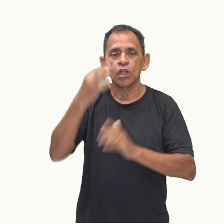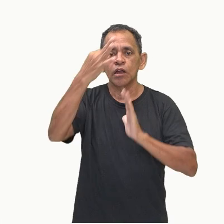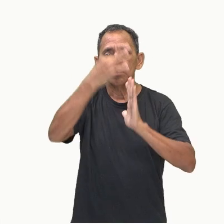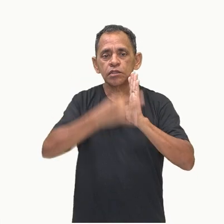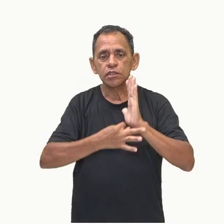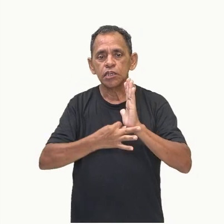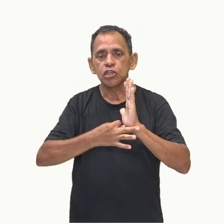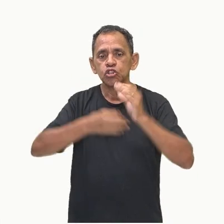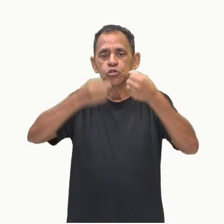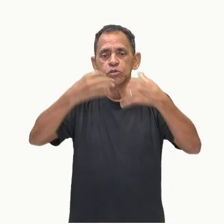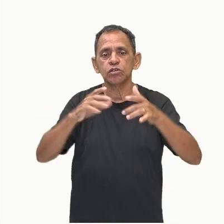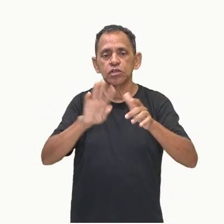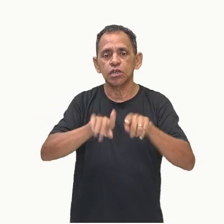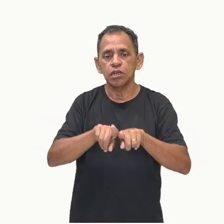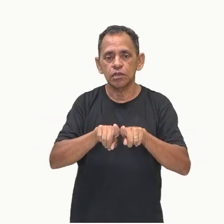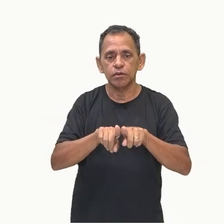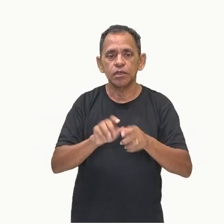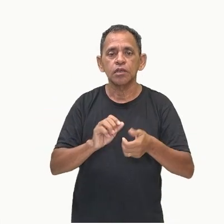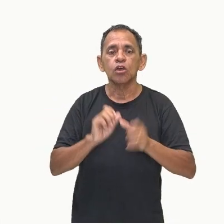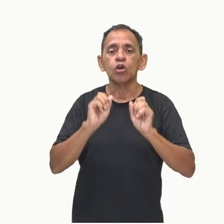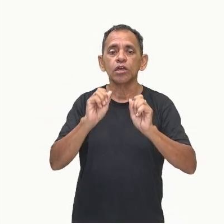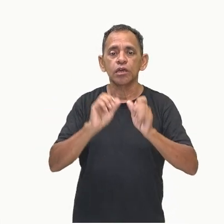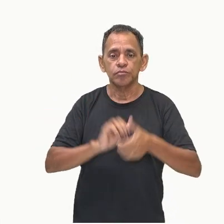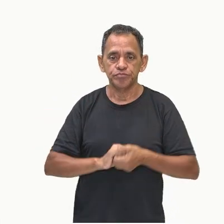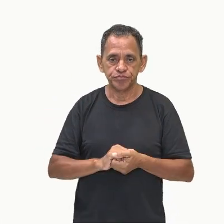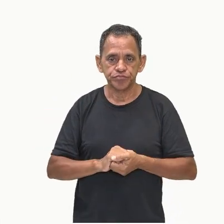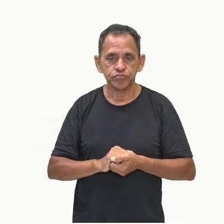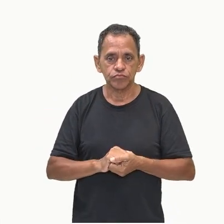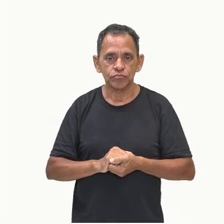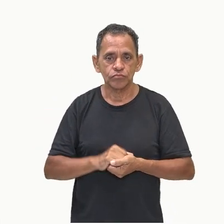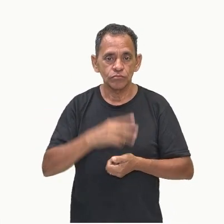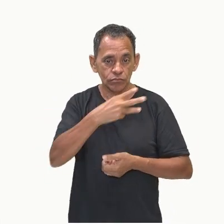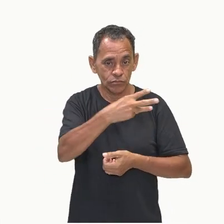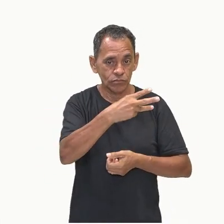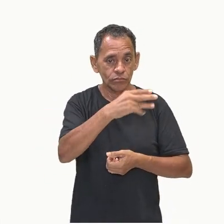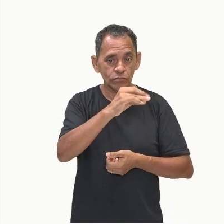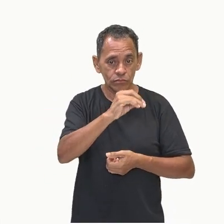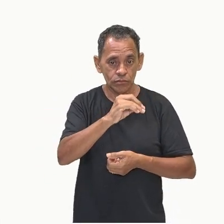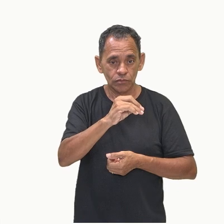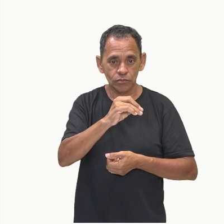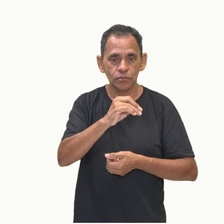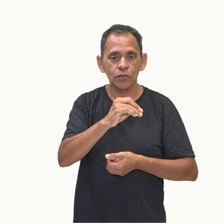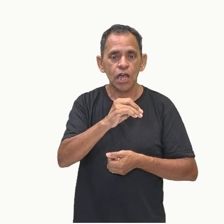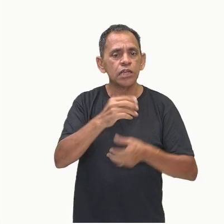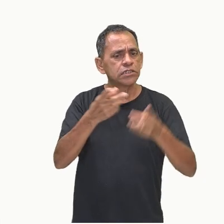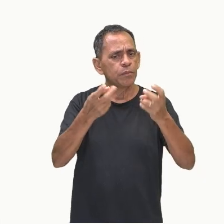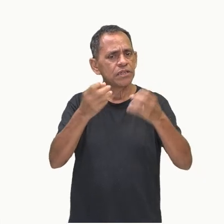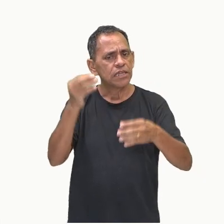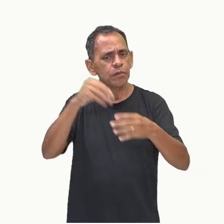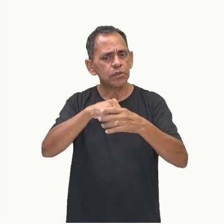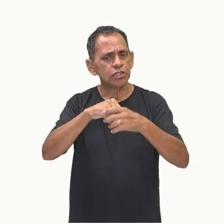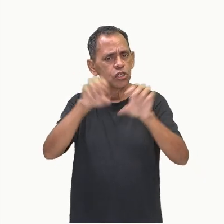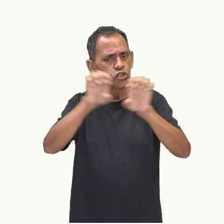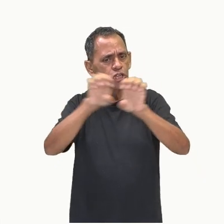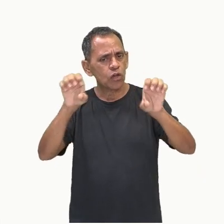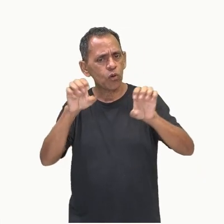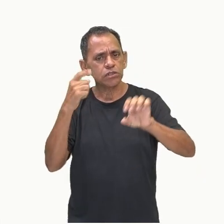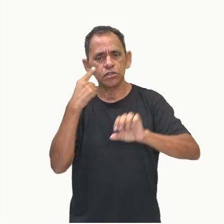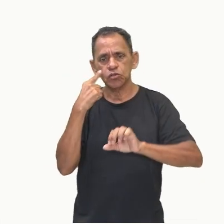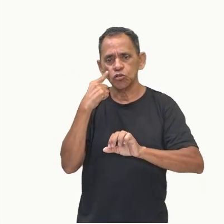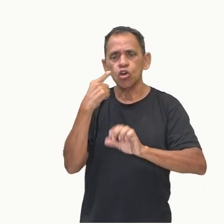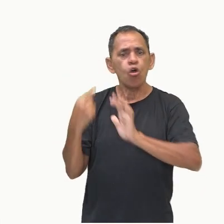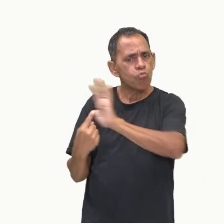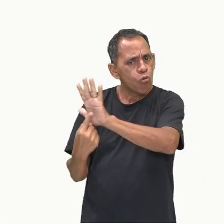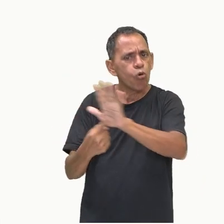30 é olhar pra equação e identificar pessoal 30 como tá de acordo com si então